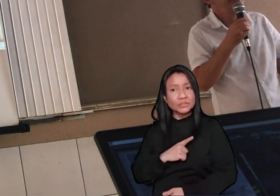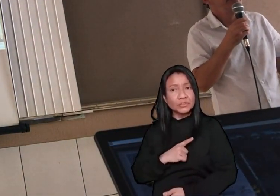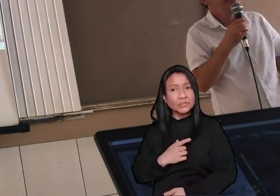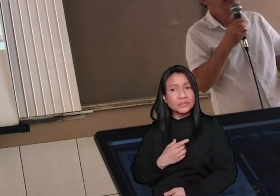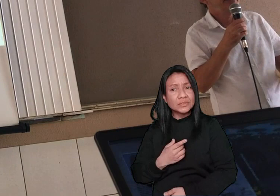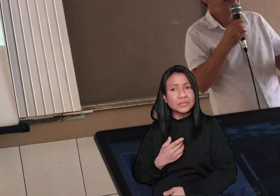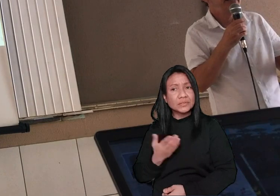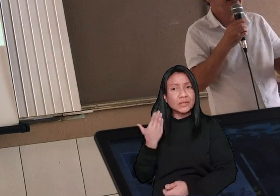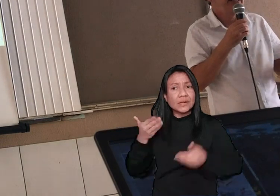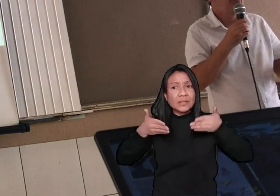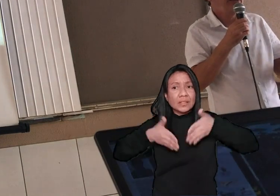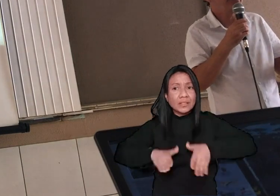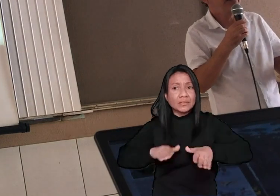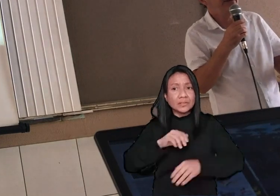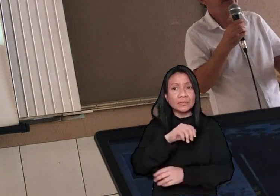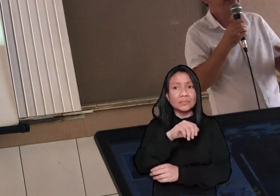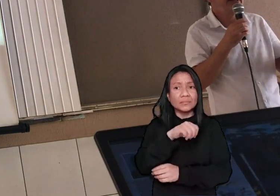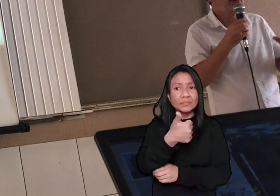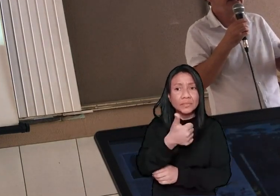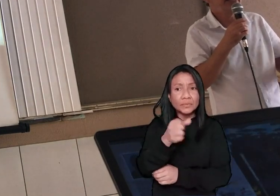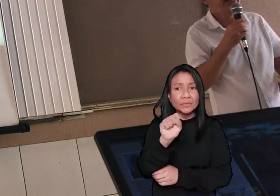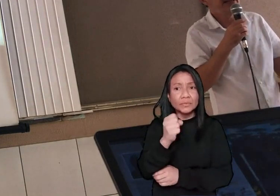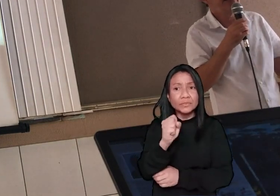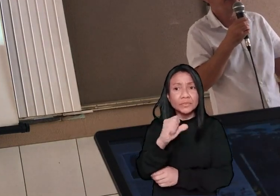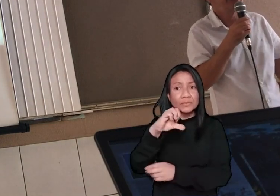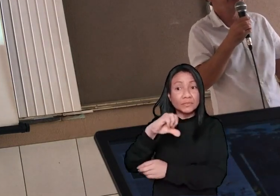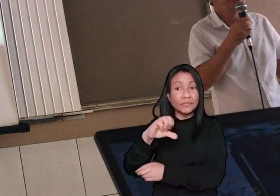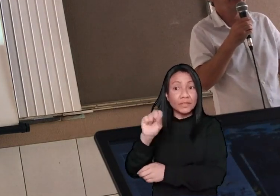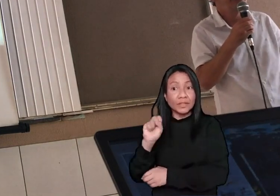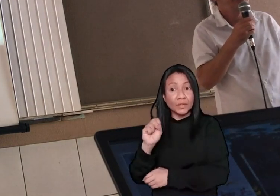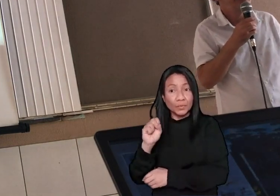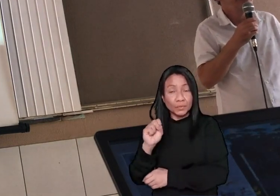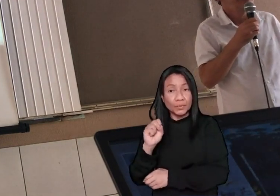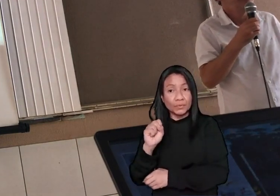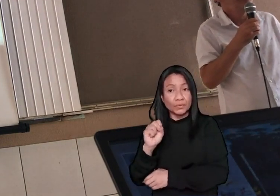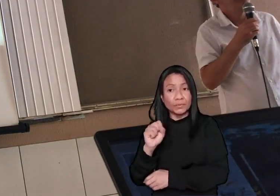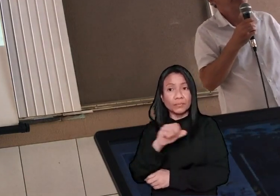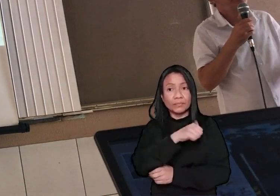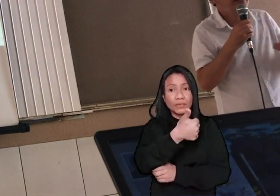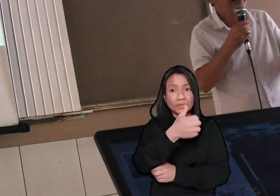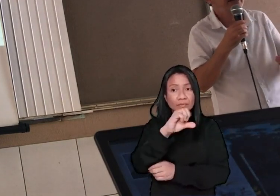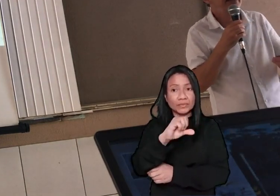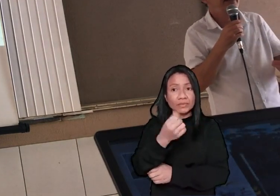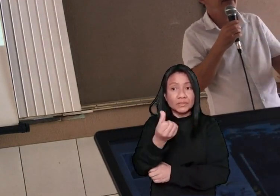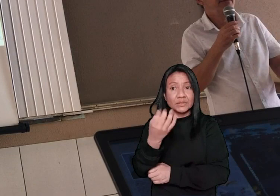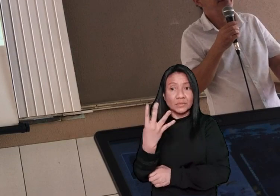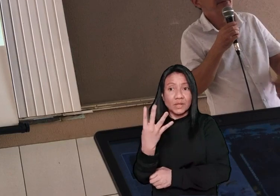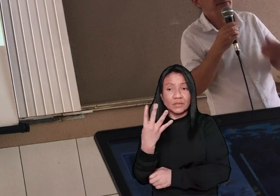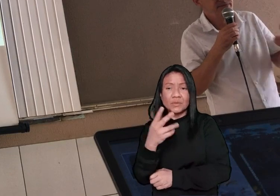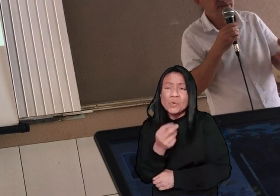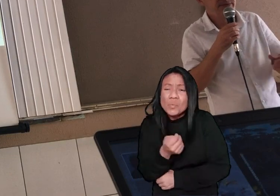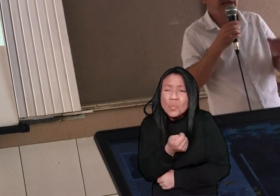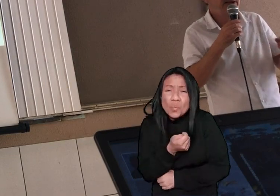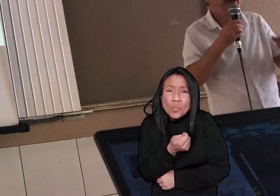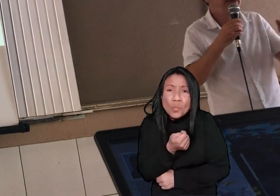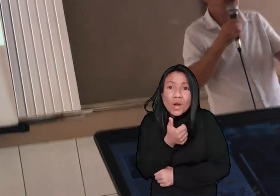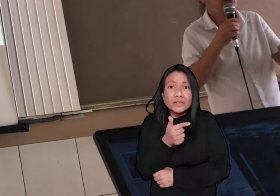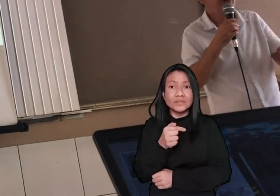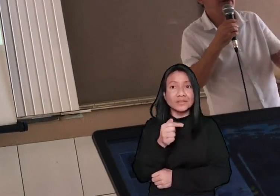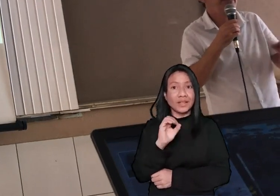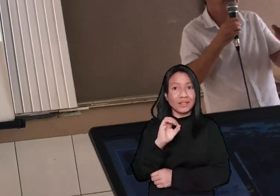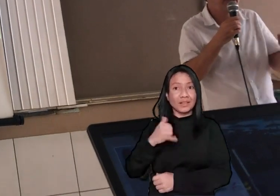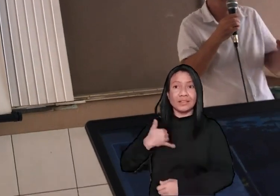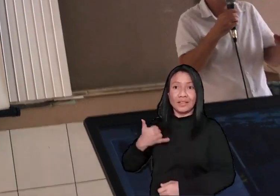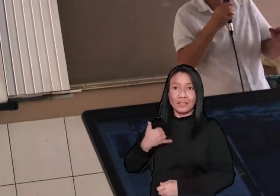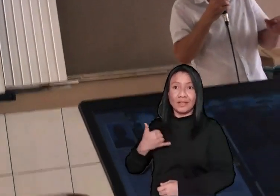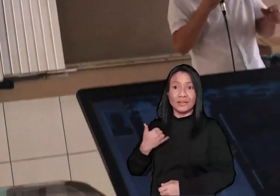1898. Em 64, então ele devia ter quase 70 anos. Tá? Morreu na Alemanha. Ele